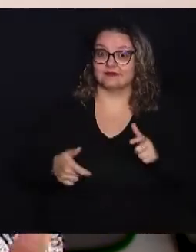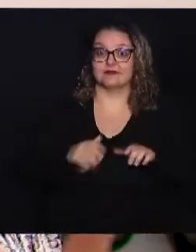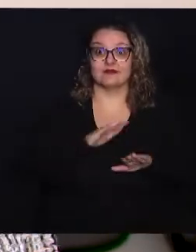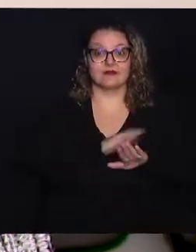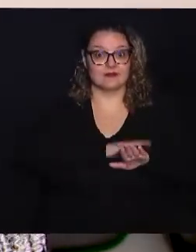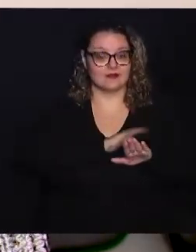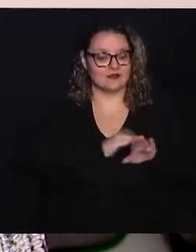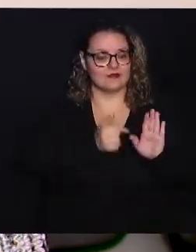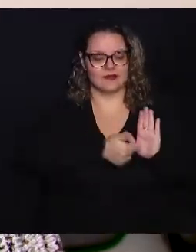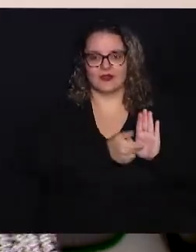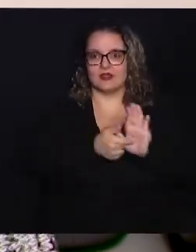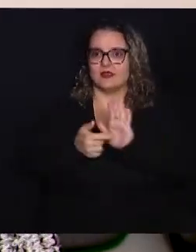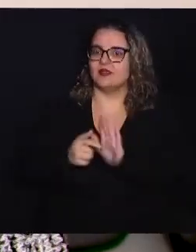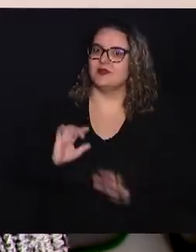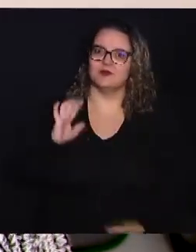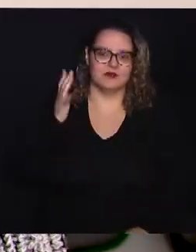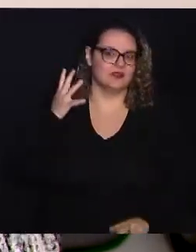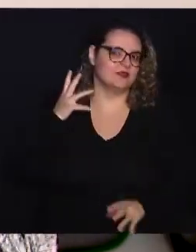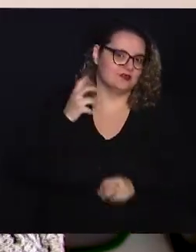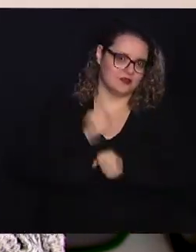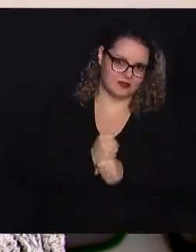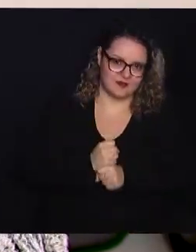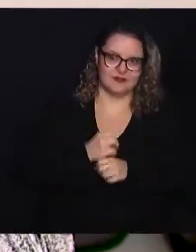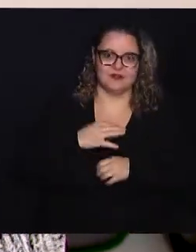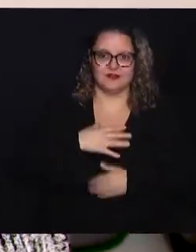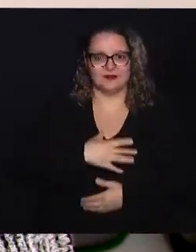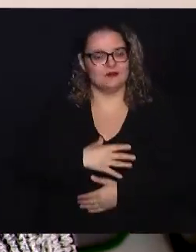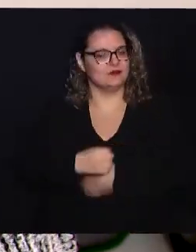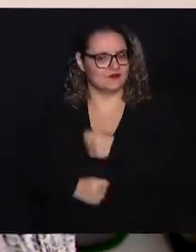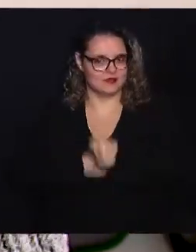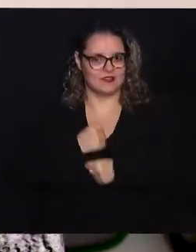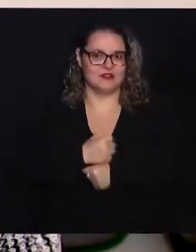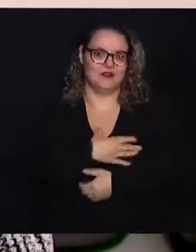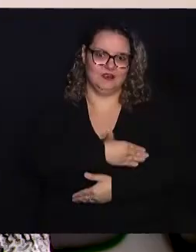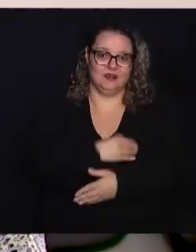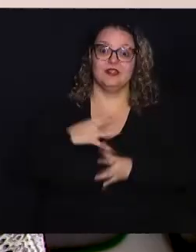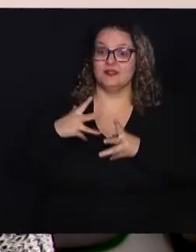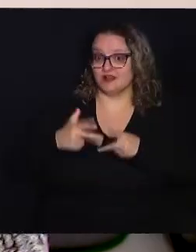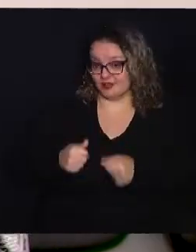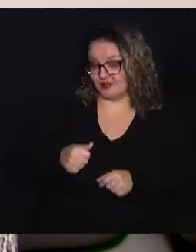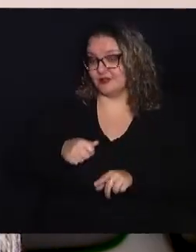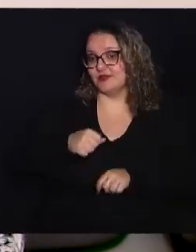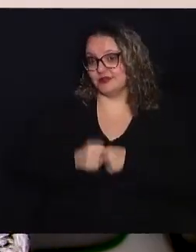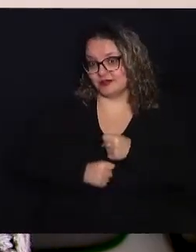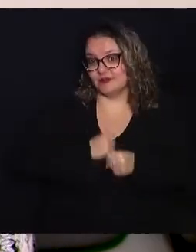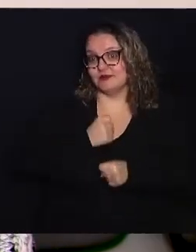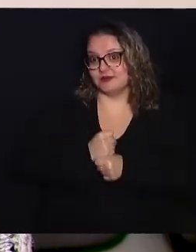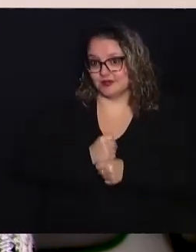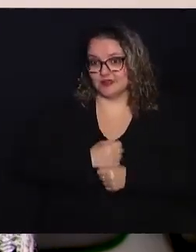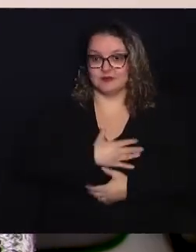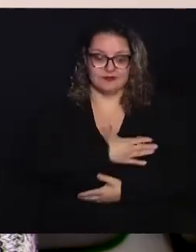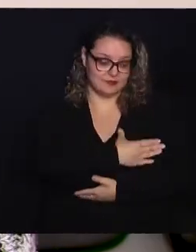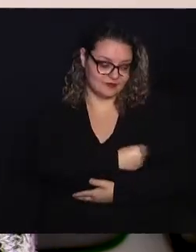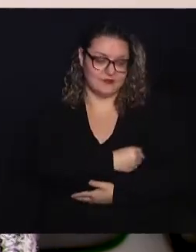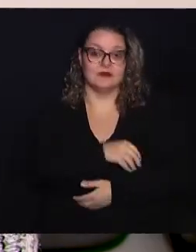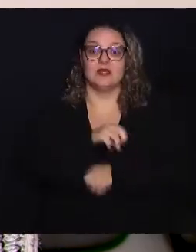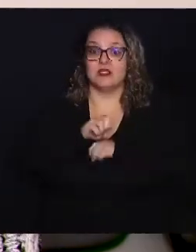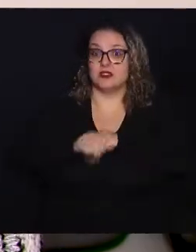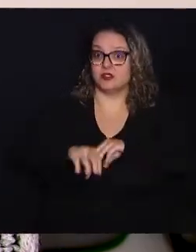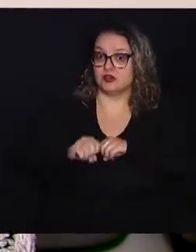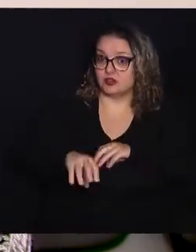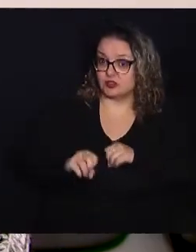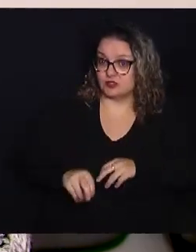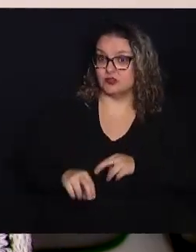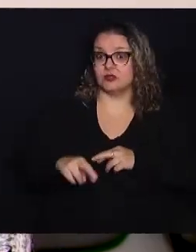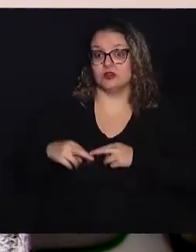exposição dessas ações Mas elas acontecem o ano todo porque uma mentar é durante todo o ano então são ações